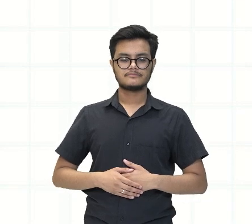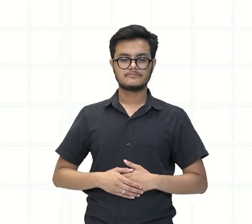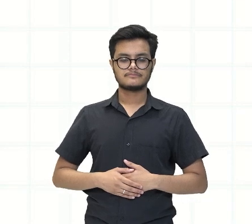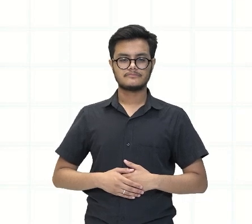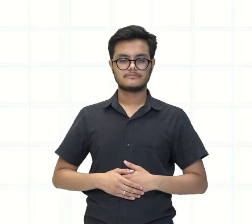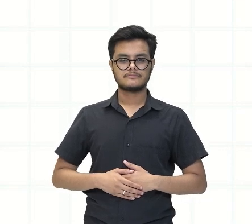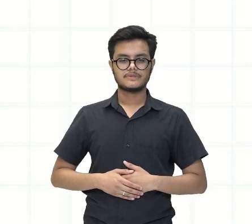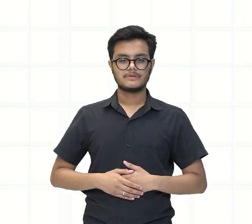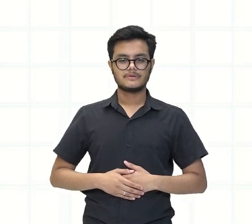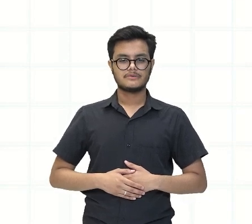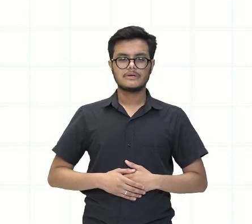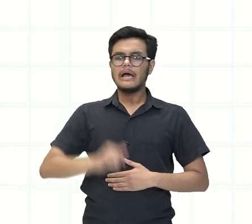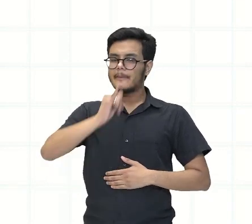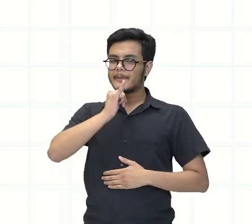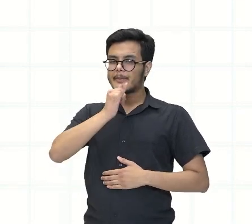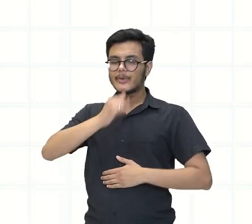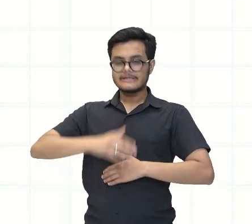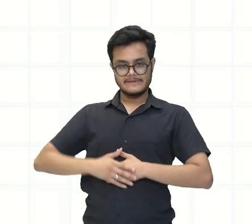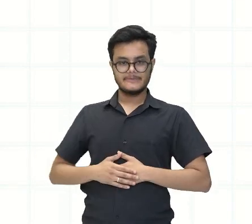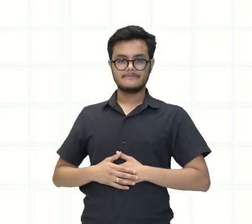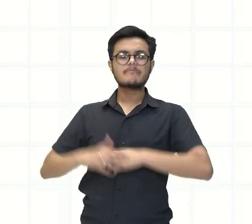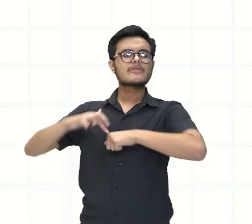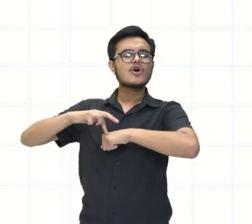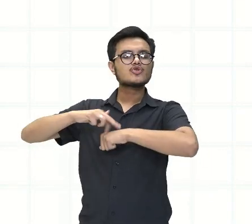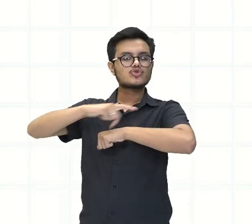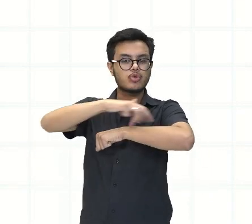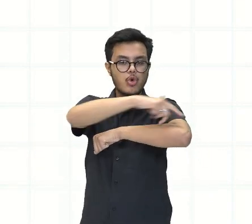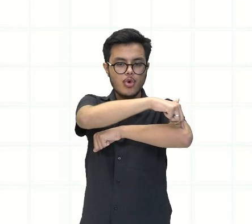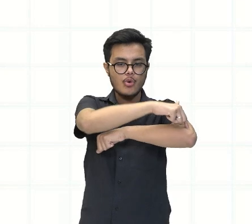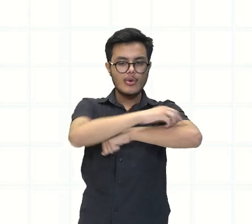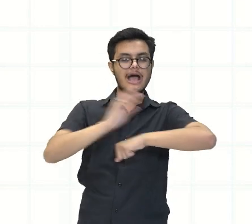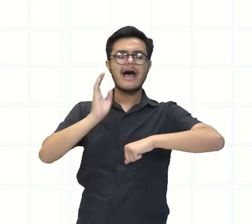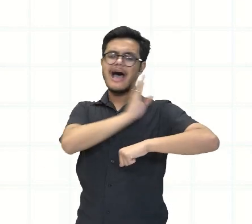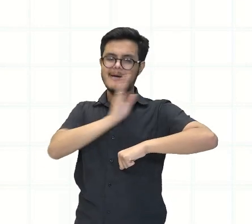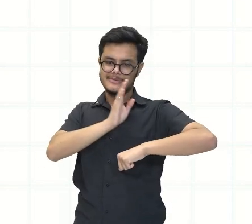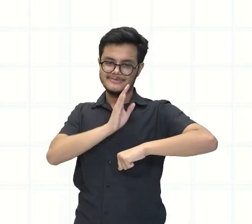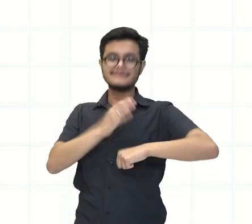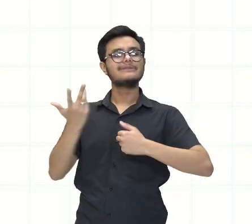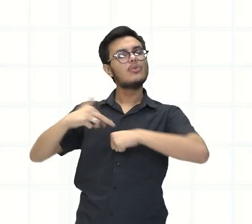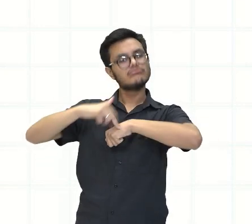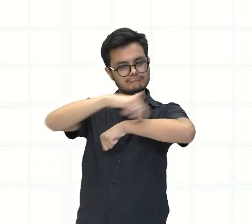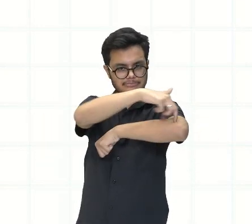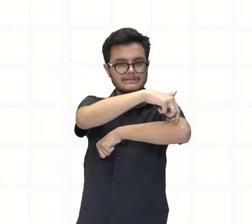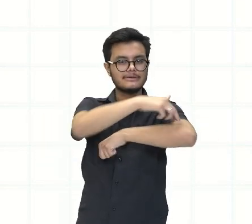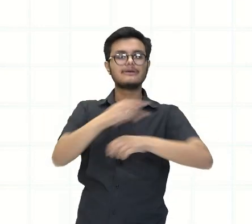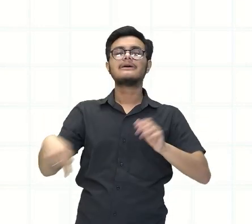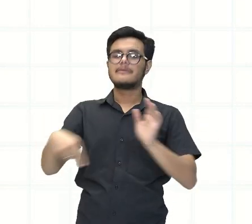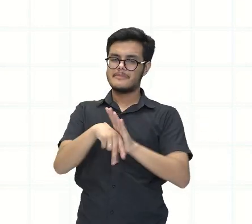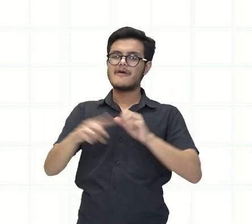caso, o que é mais importante de fato é a ação de andar. Tá bom?